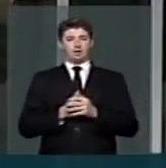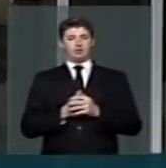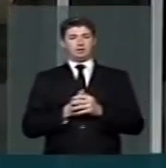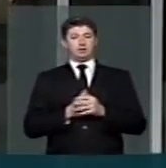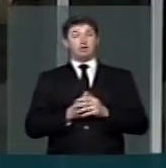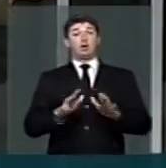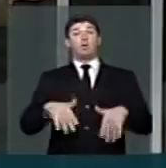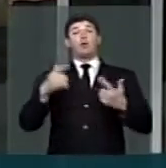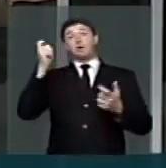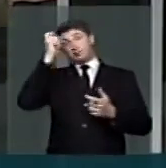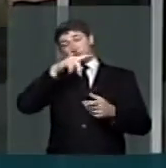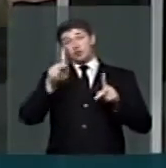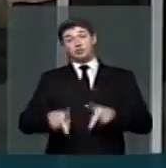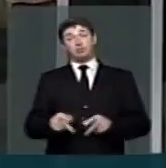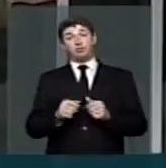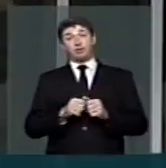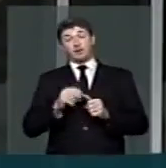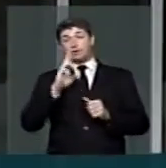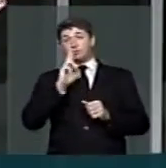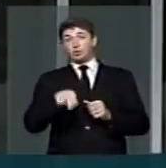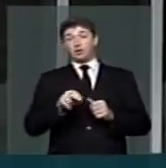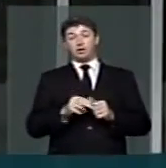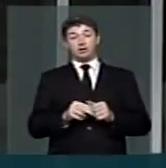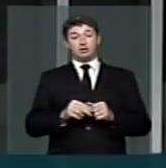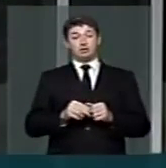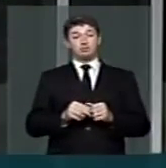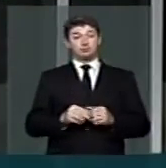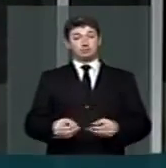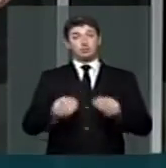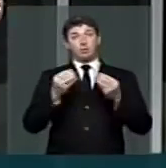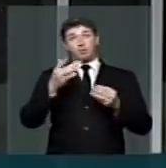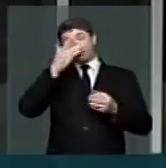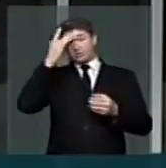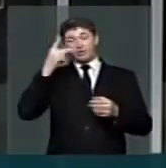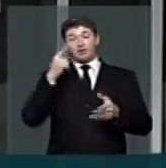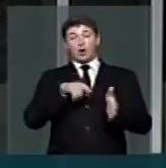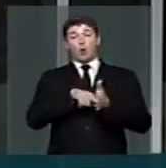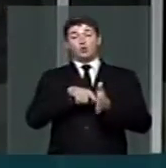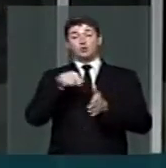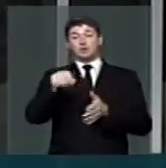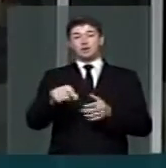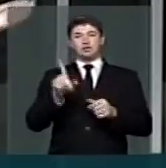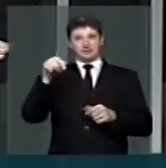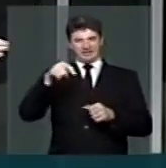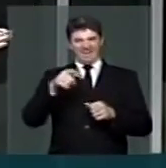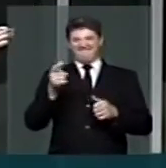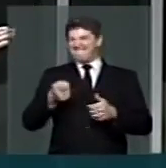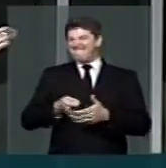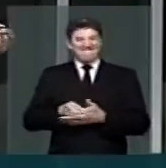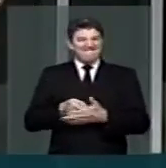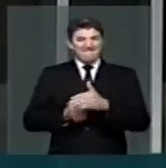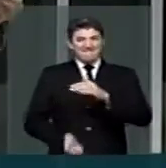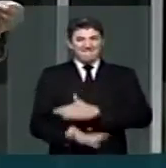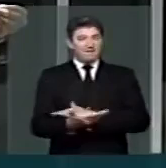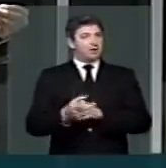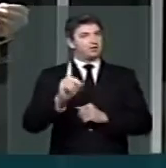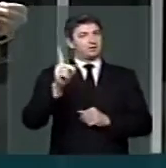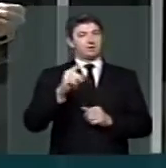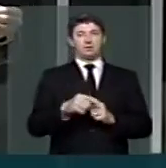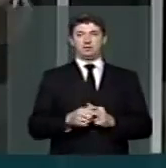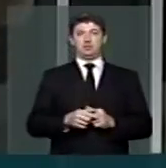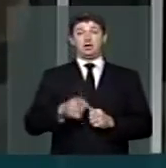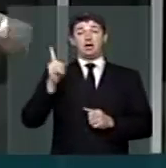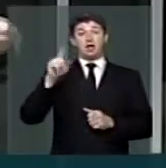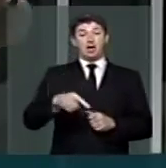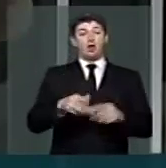da população responder isso? Como que alguém quer chamar uma consulta como essa de um golpe? Trata-se